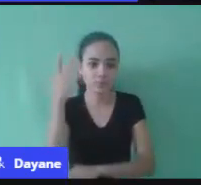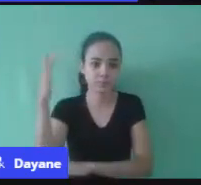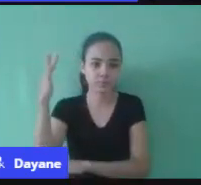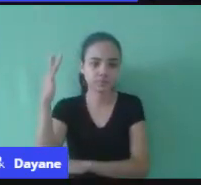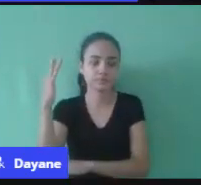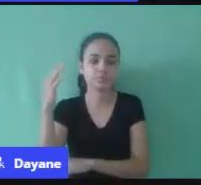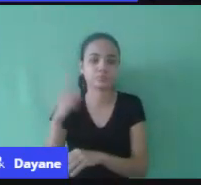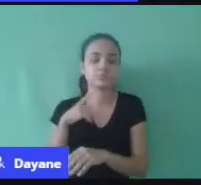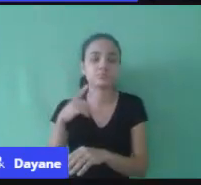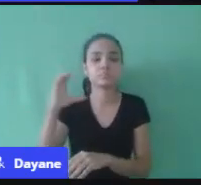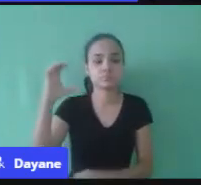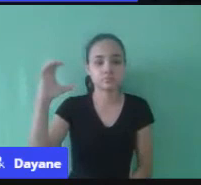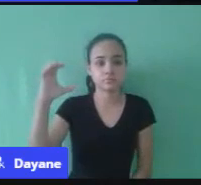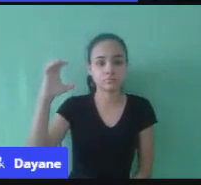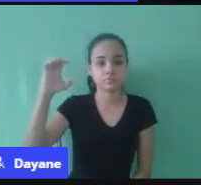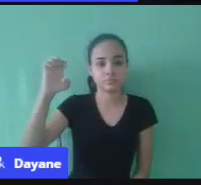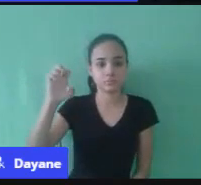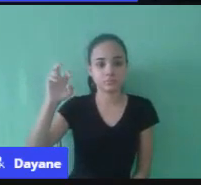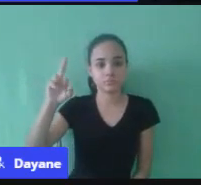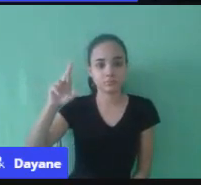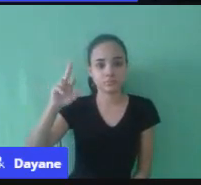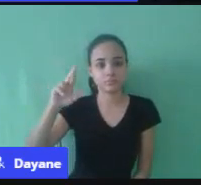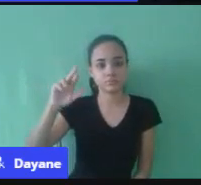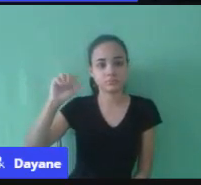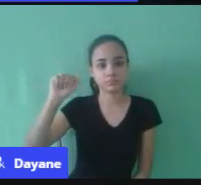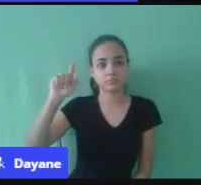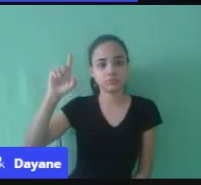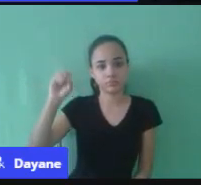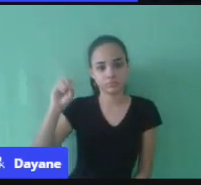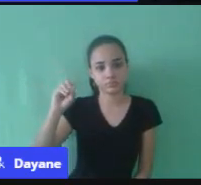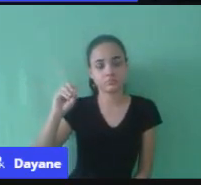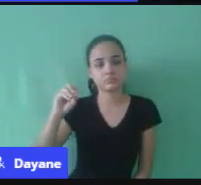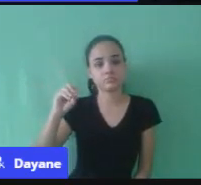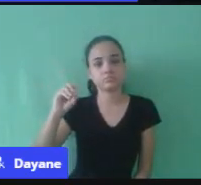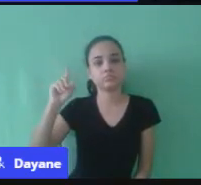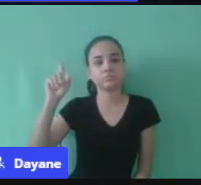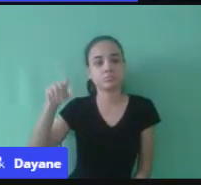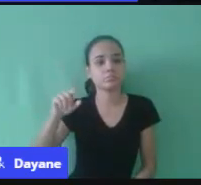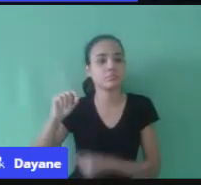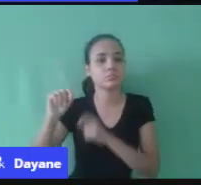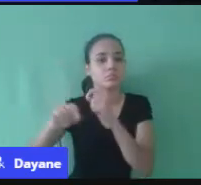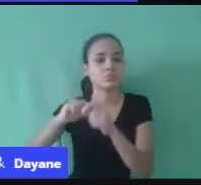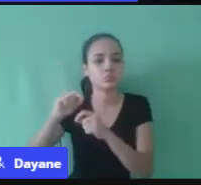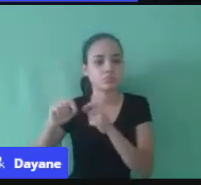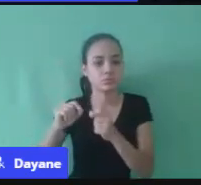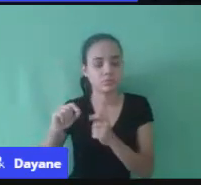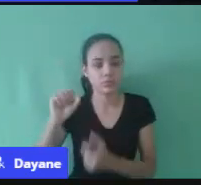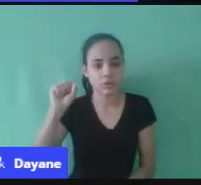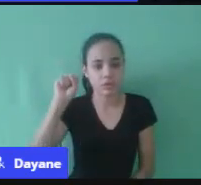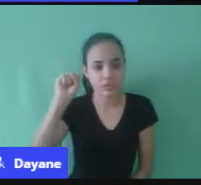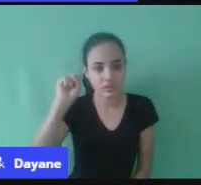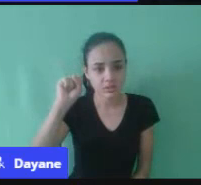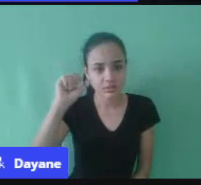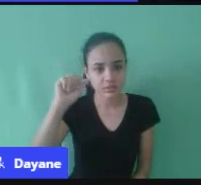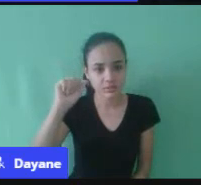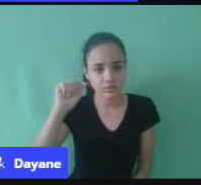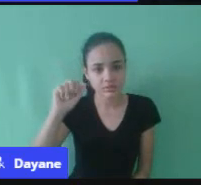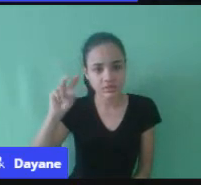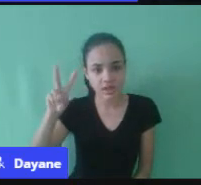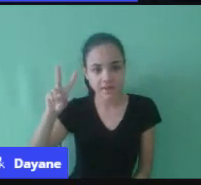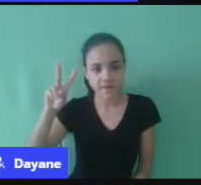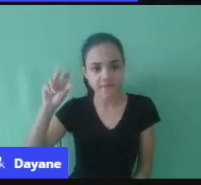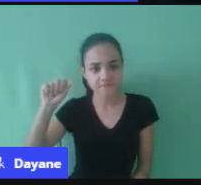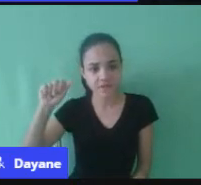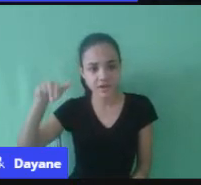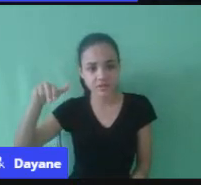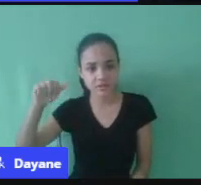como a savana, né? O cerrado é um tipo de savana. Aí o pessoal vai falar assim, mas savana não é na África? Na